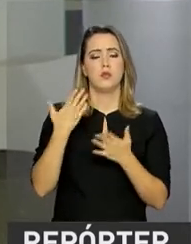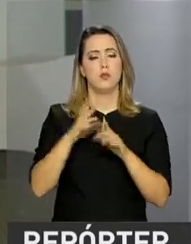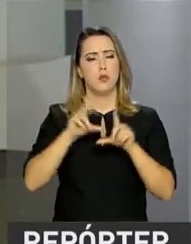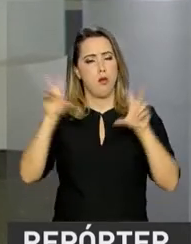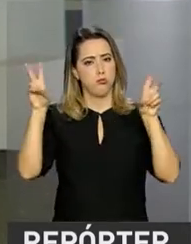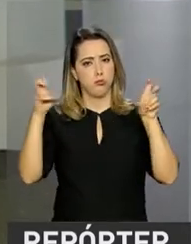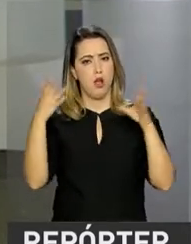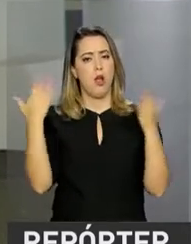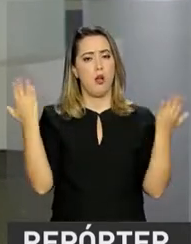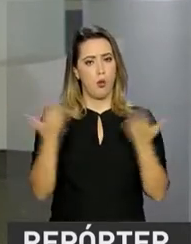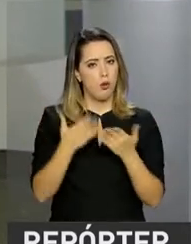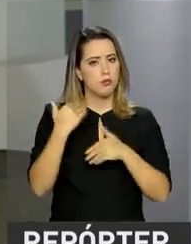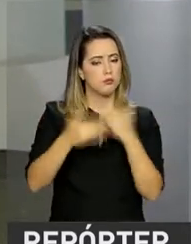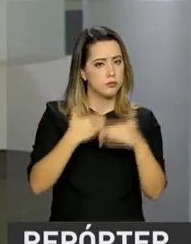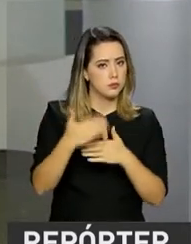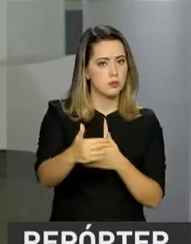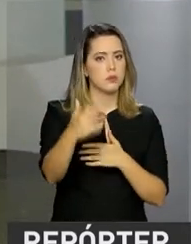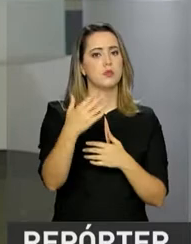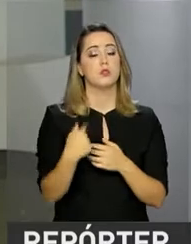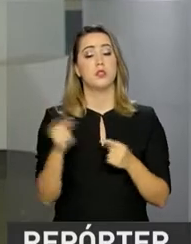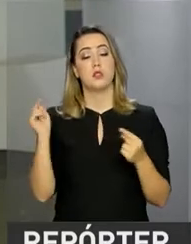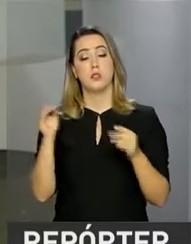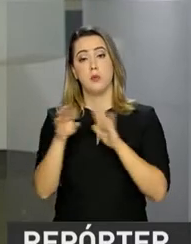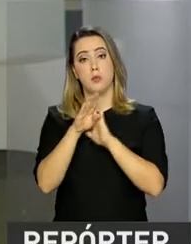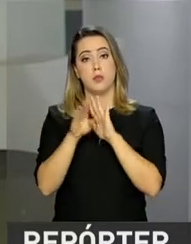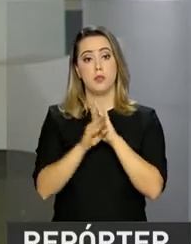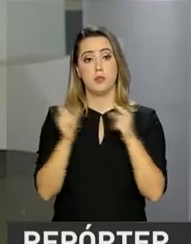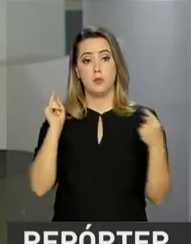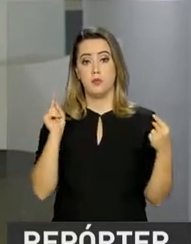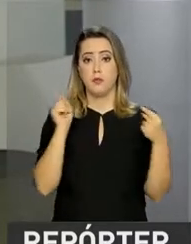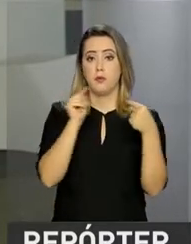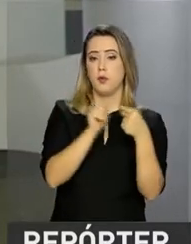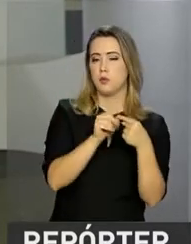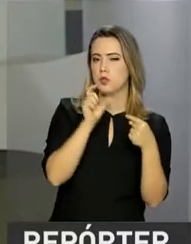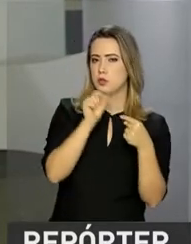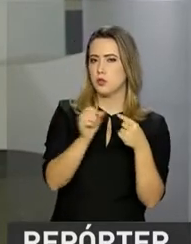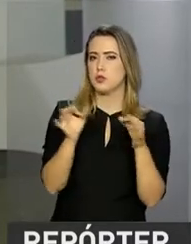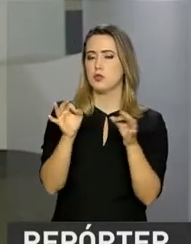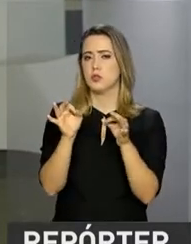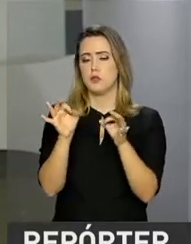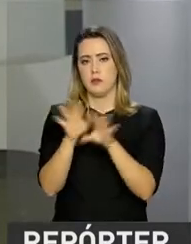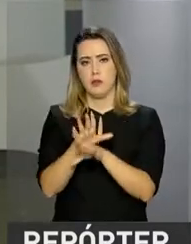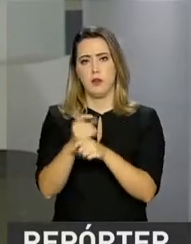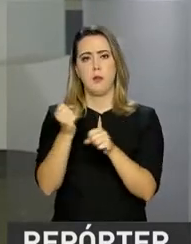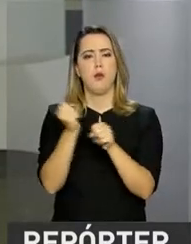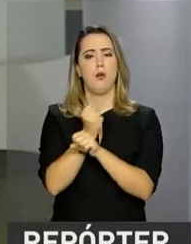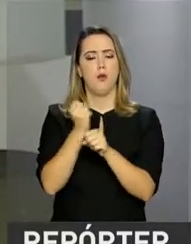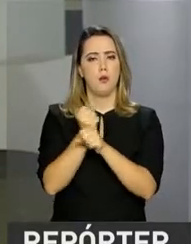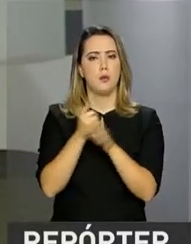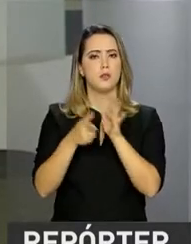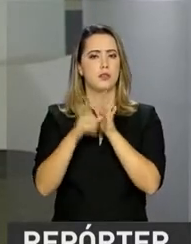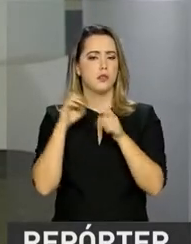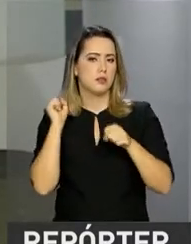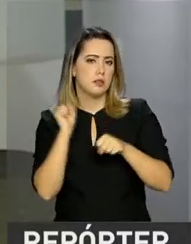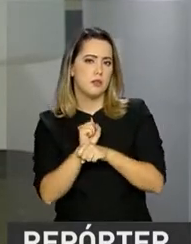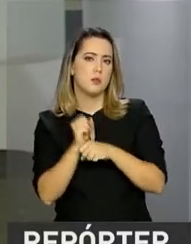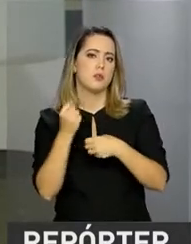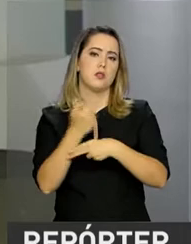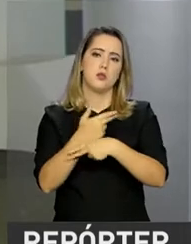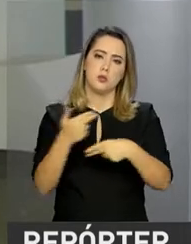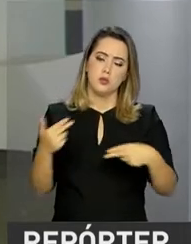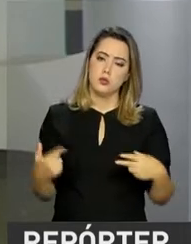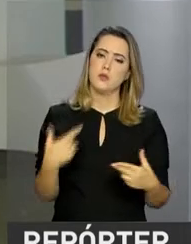Agora é Avançar, o programa vê a retomada e conclusão de obras nas áreas de infraestrutura, saúde,